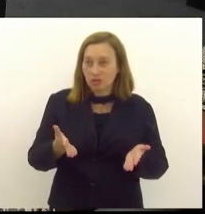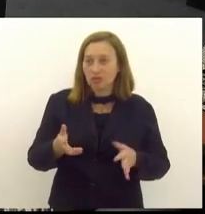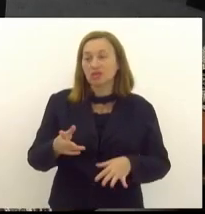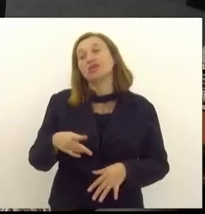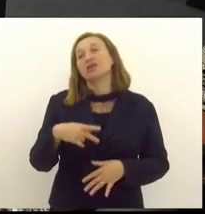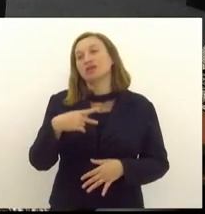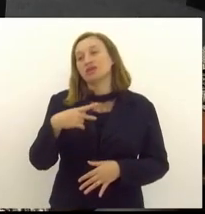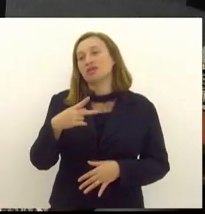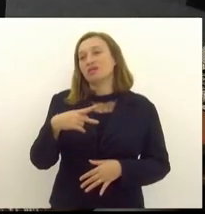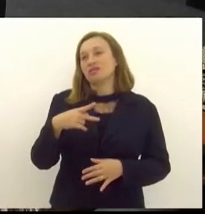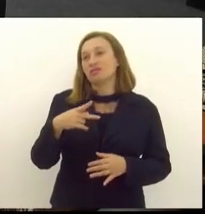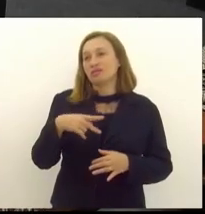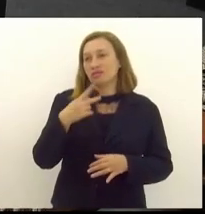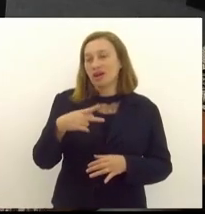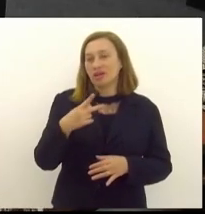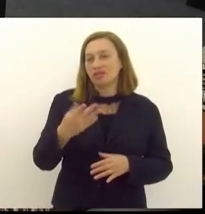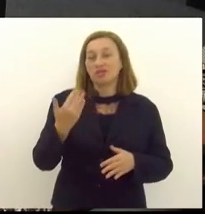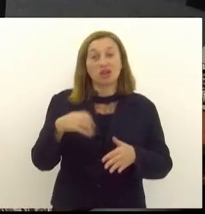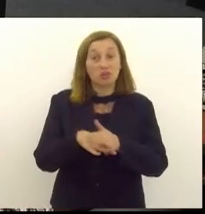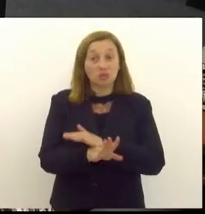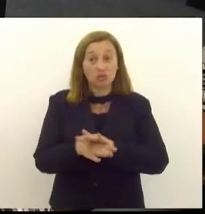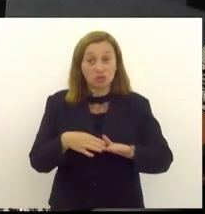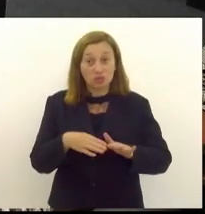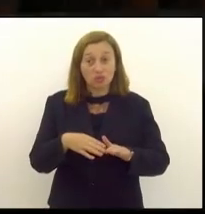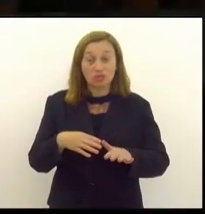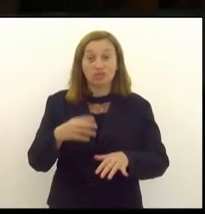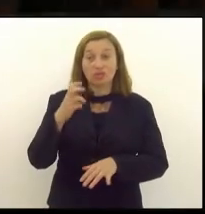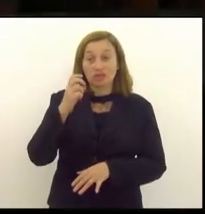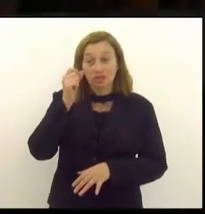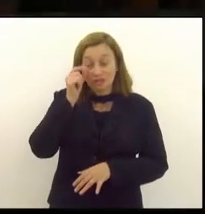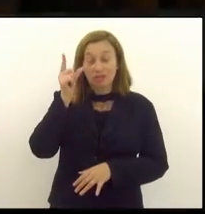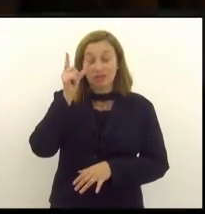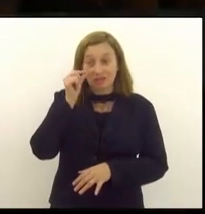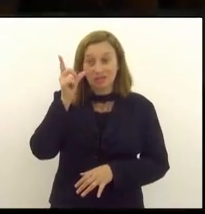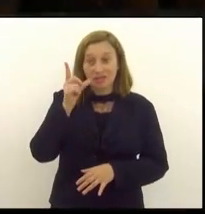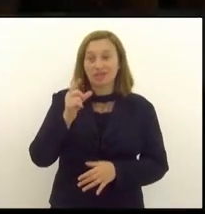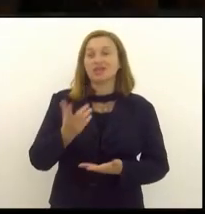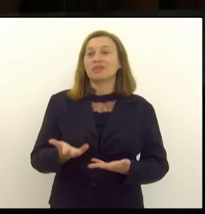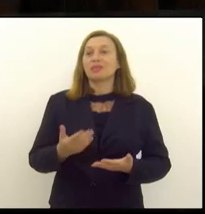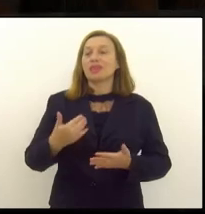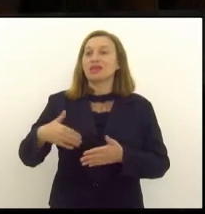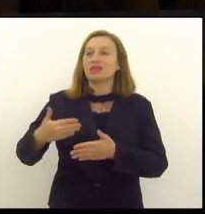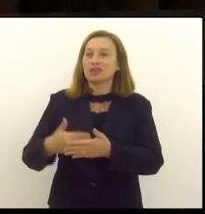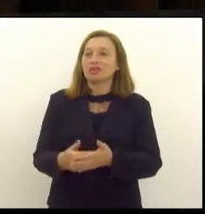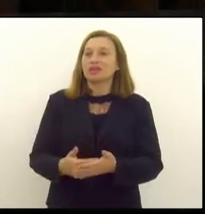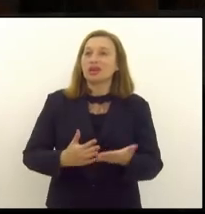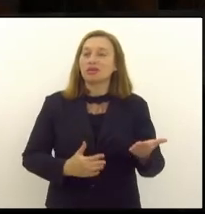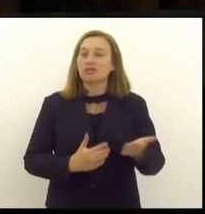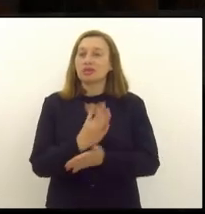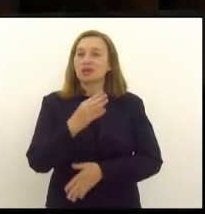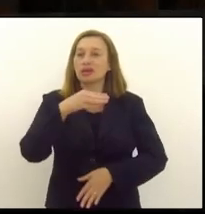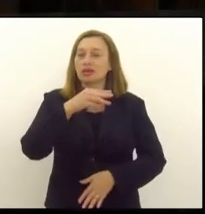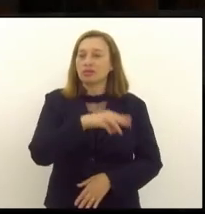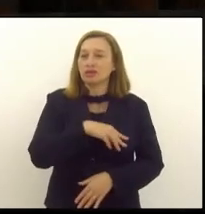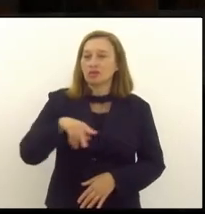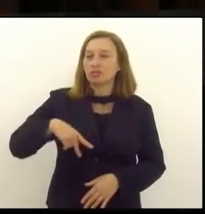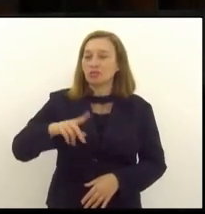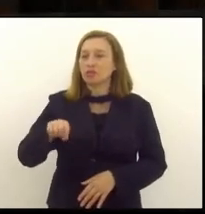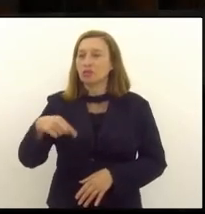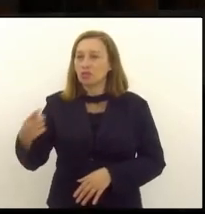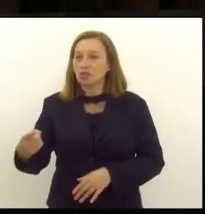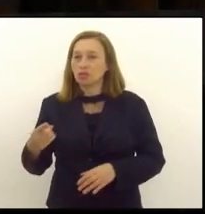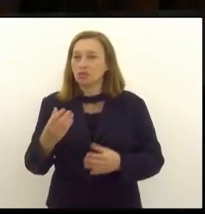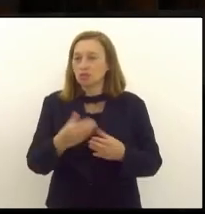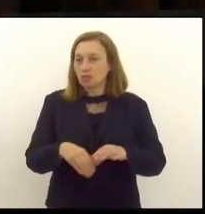manhã, é porque isso já vem da minha trajetória. Porque, de fato, a aprovação no MPT e em outros concursos, ela